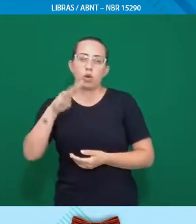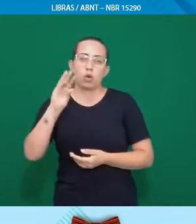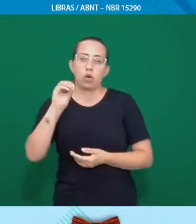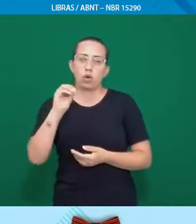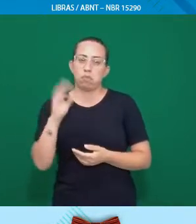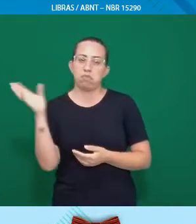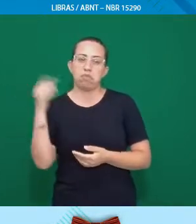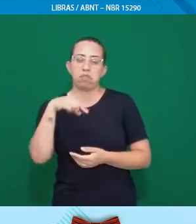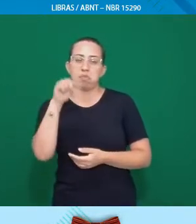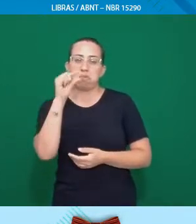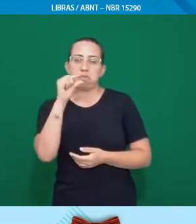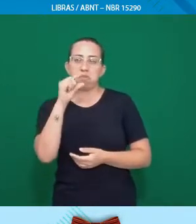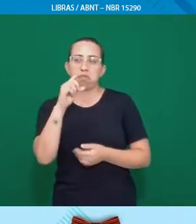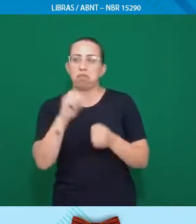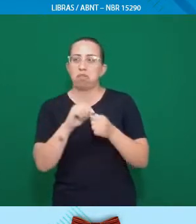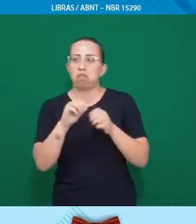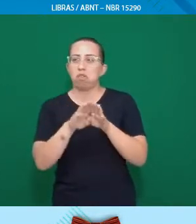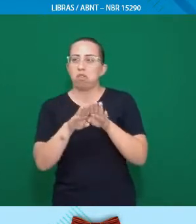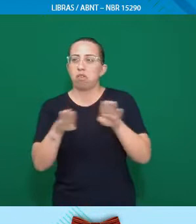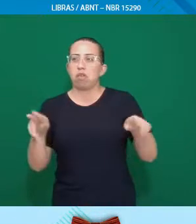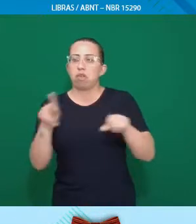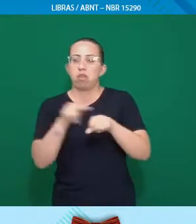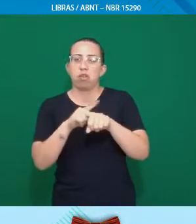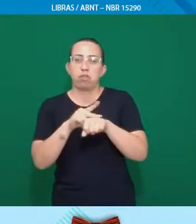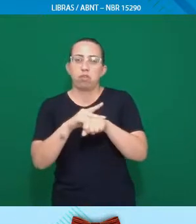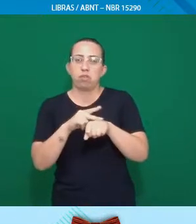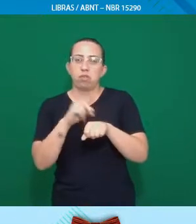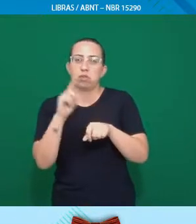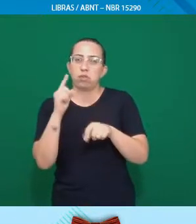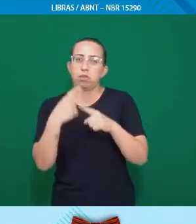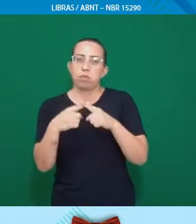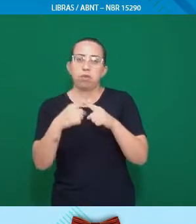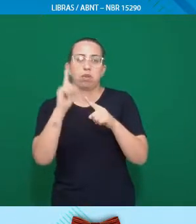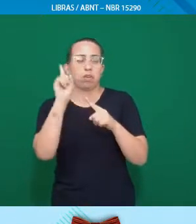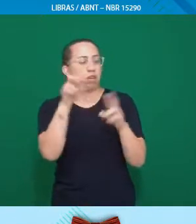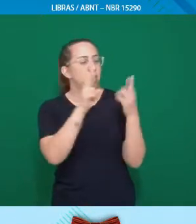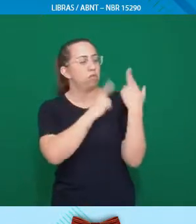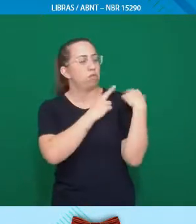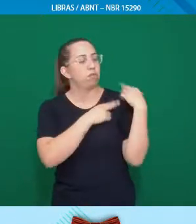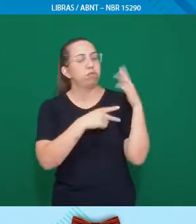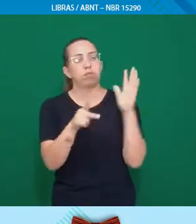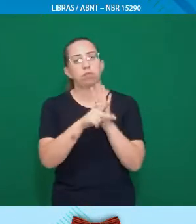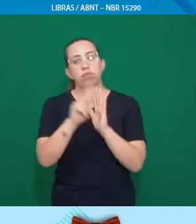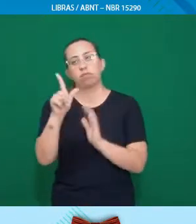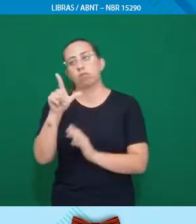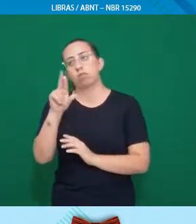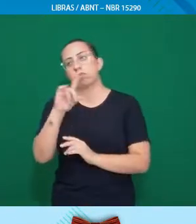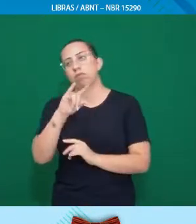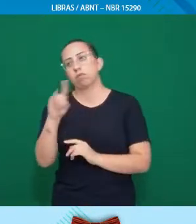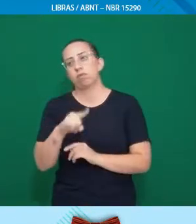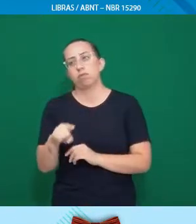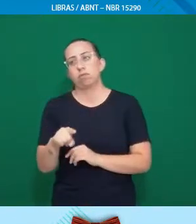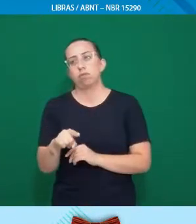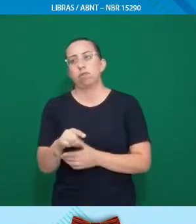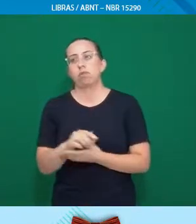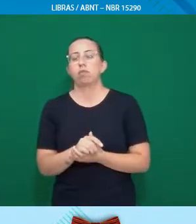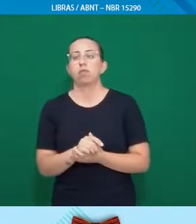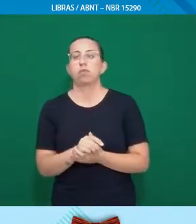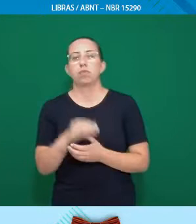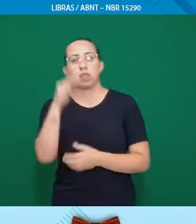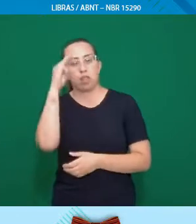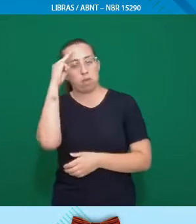perguntas nós fez o asfalto porque não compromisso que me dizer que tinha sumido não vai de avião e o